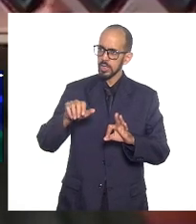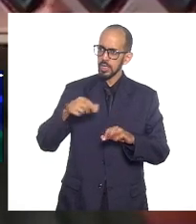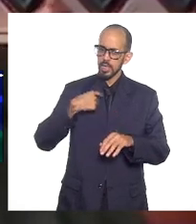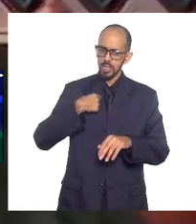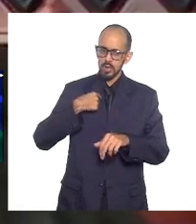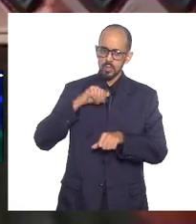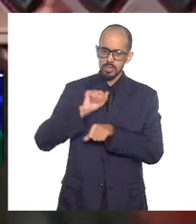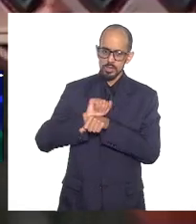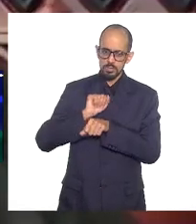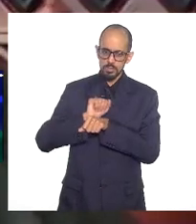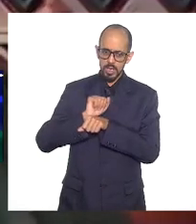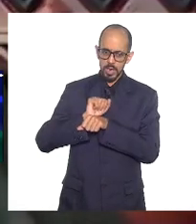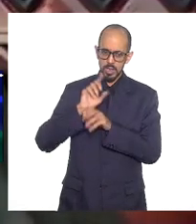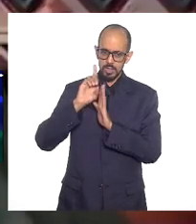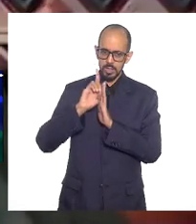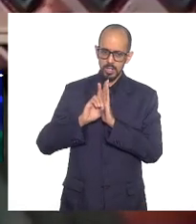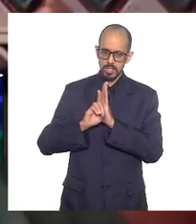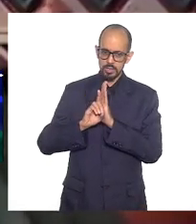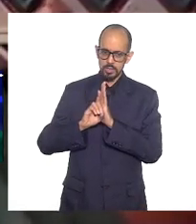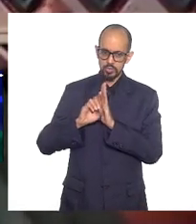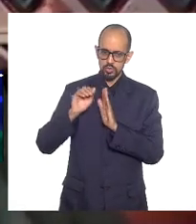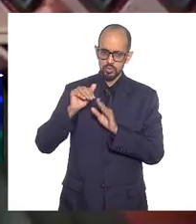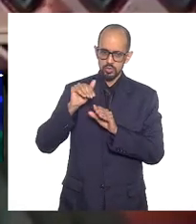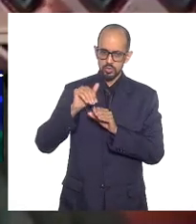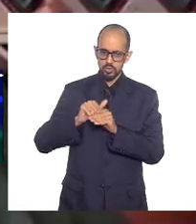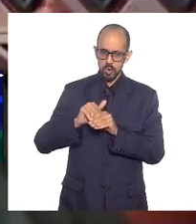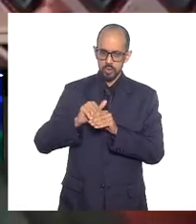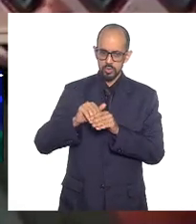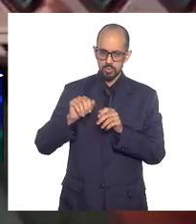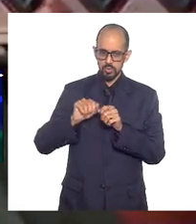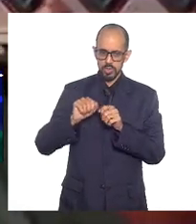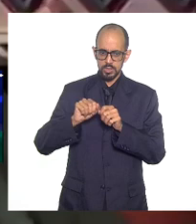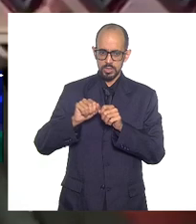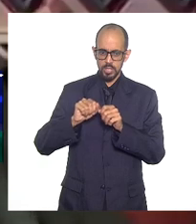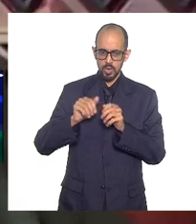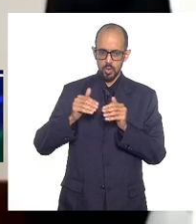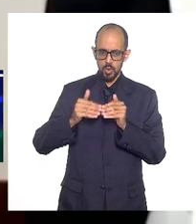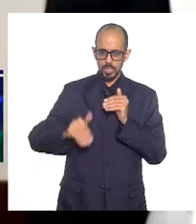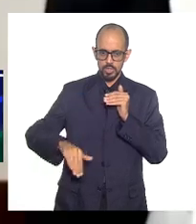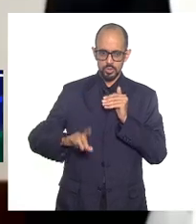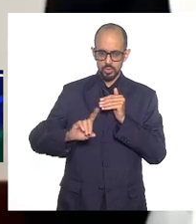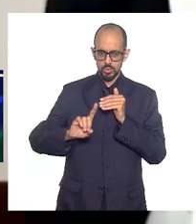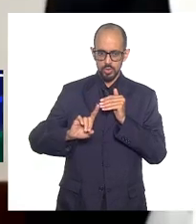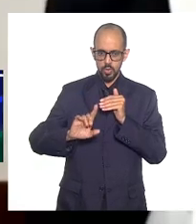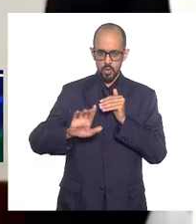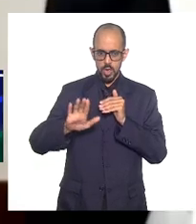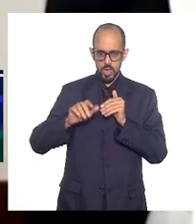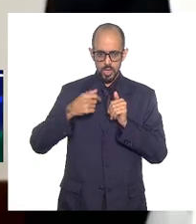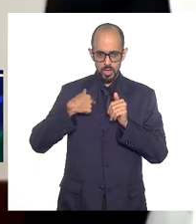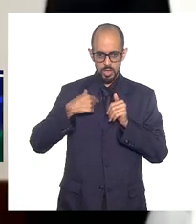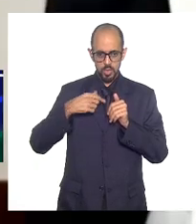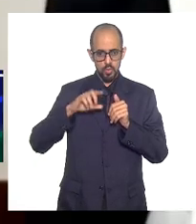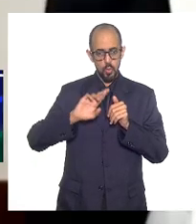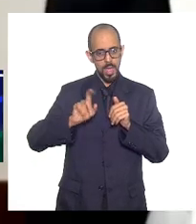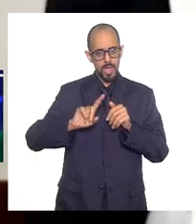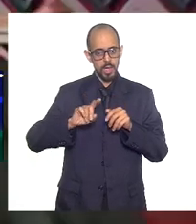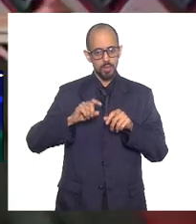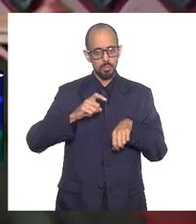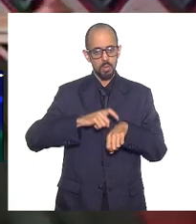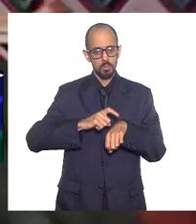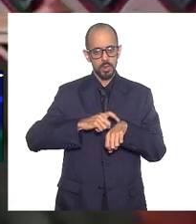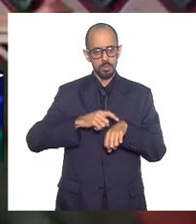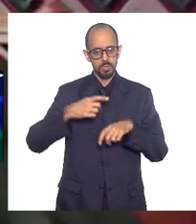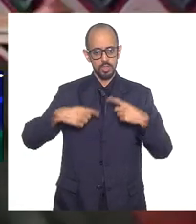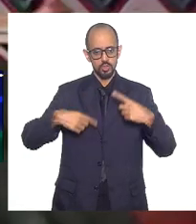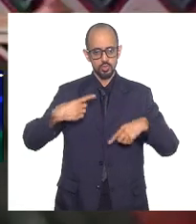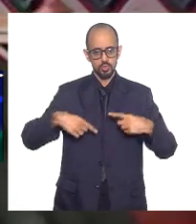o momento da declaração de voto para fazer o contraditório, mas se... Não, eu abri... Não era o momento de discutir a matéria. Isso. Sim,